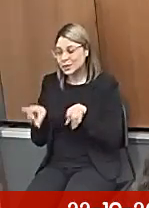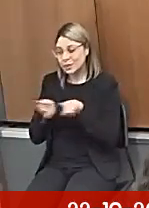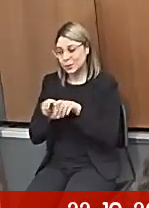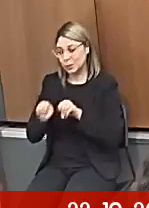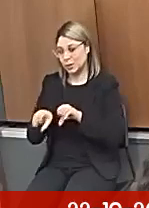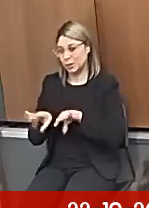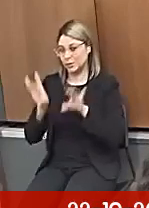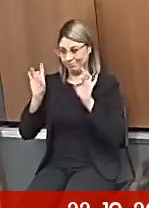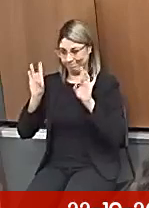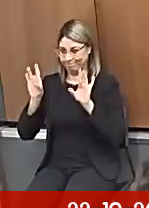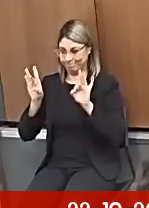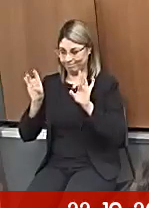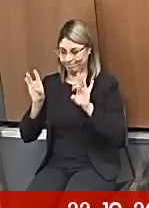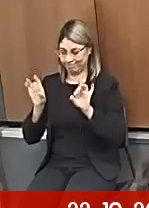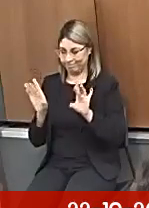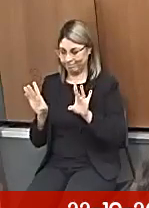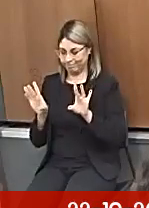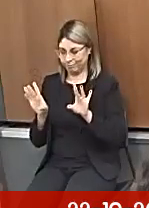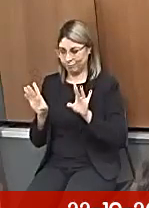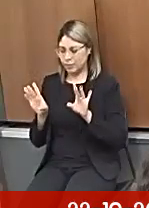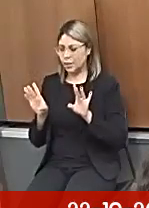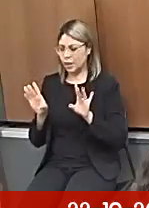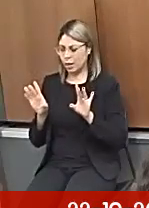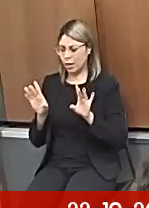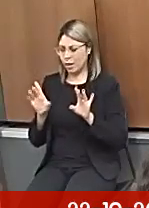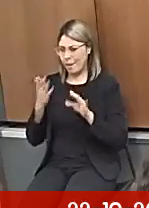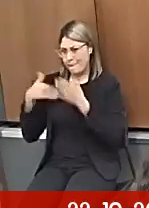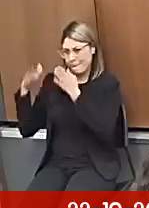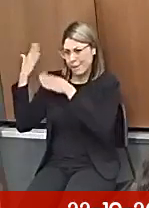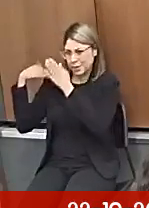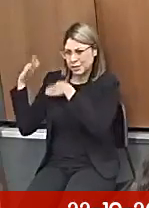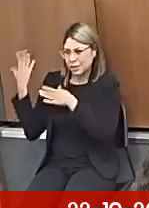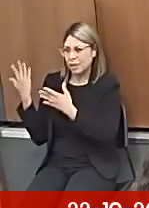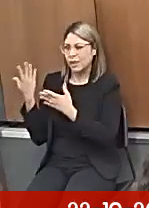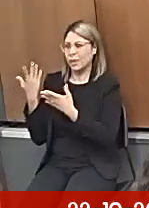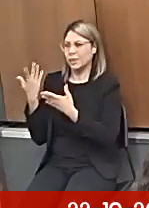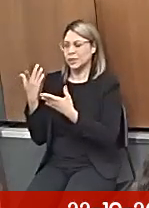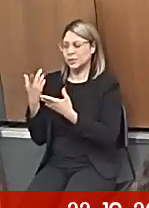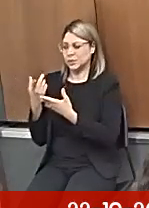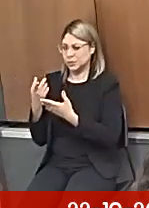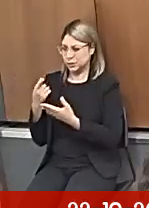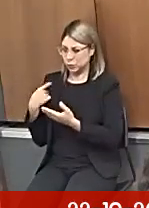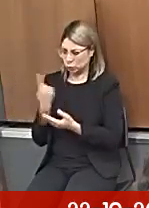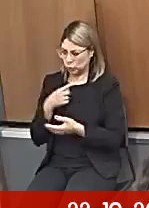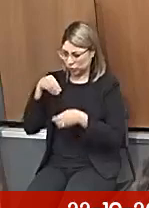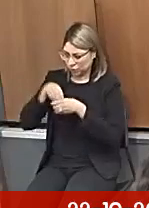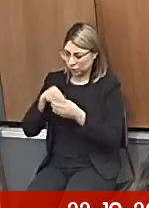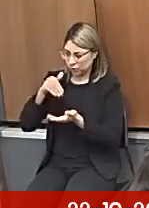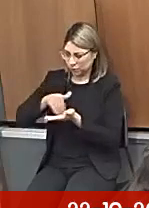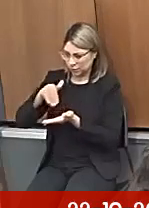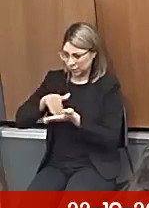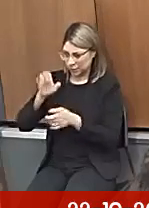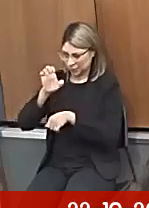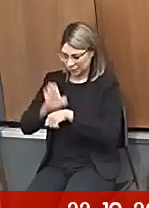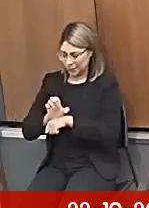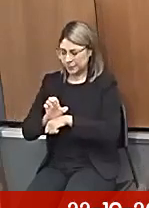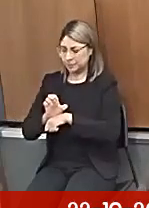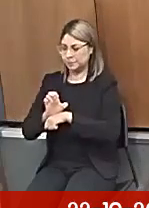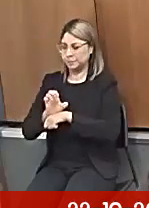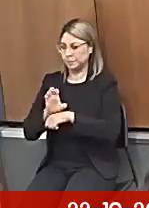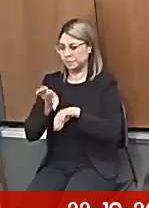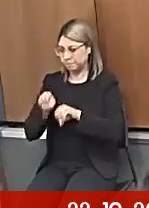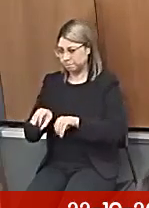especial. Não há, no nosso passado, quando nós estávamos na Secretaria de Estado da